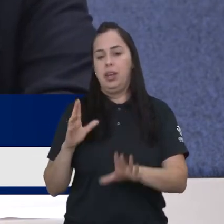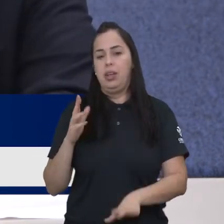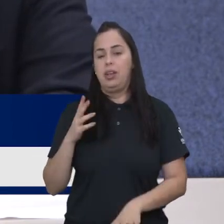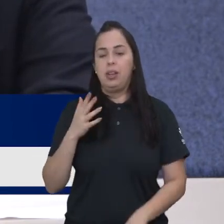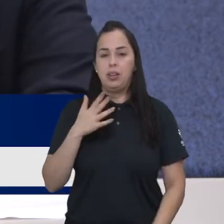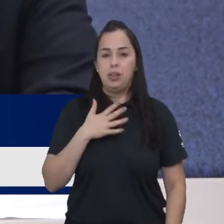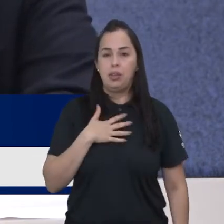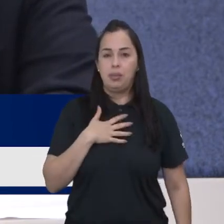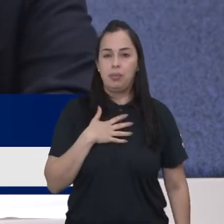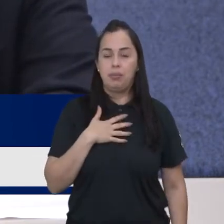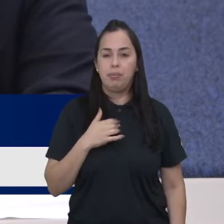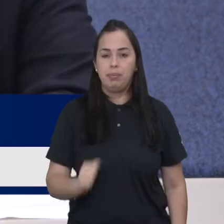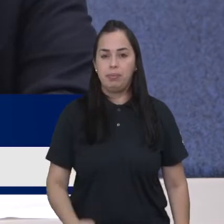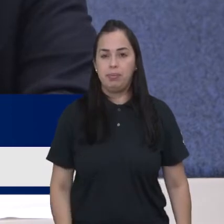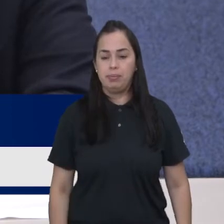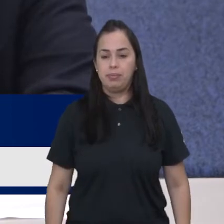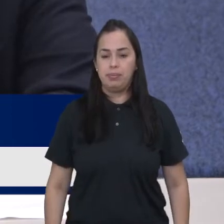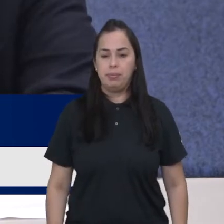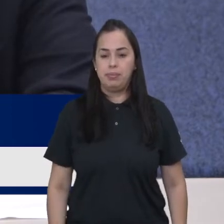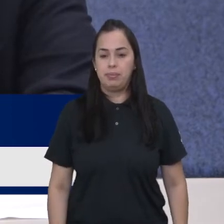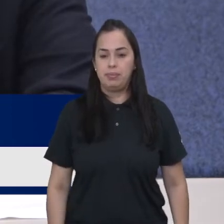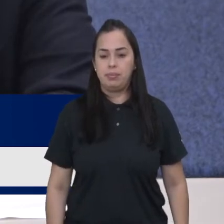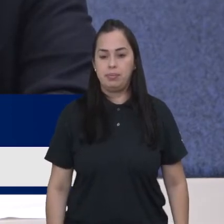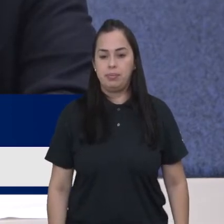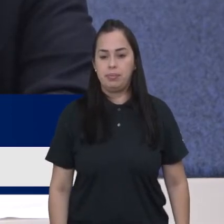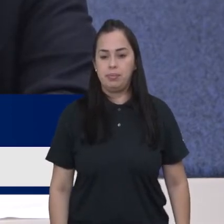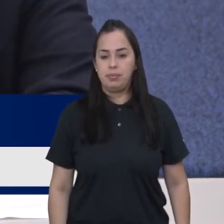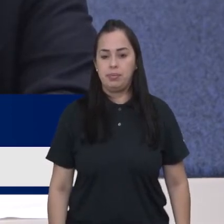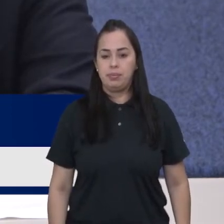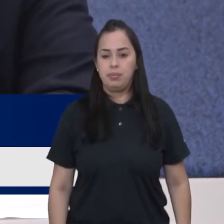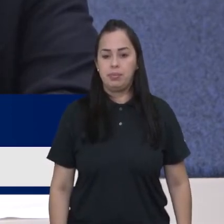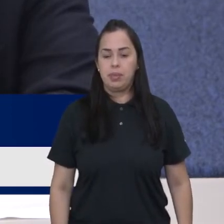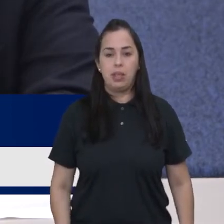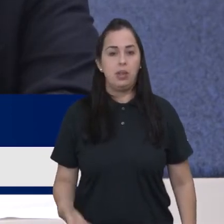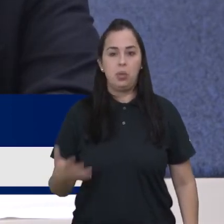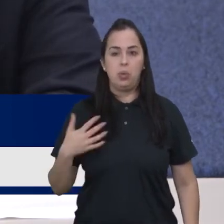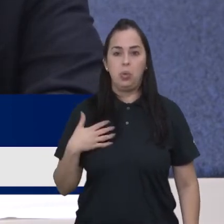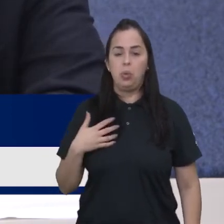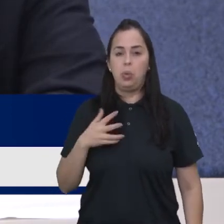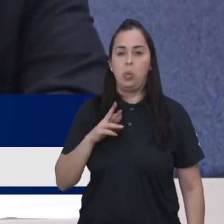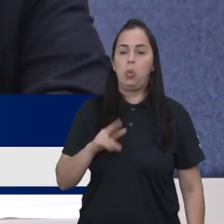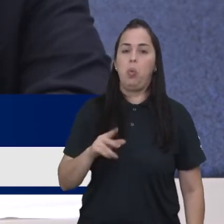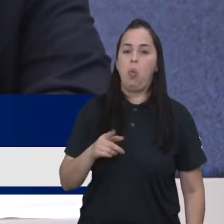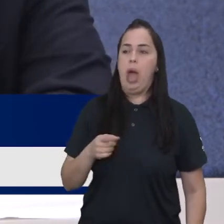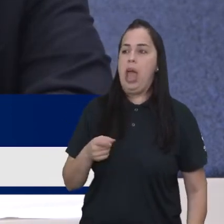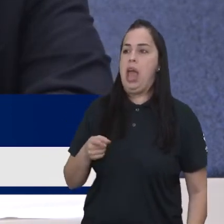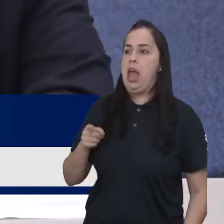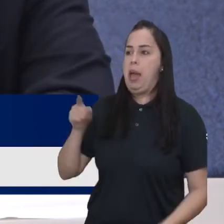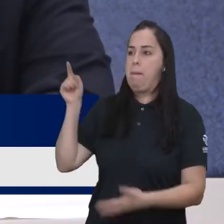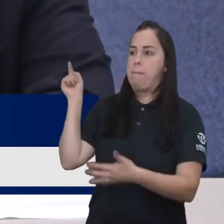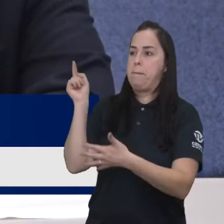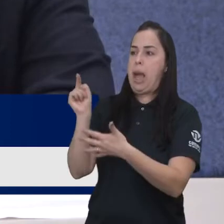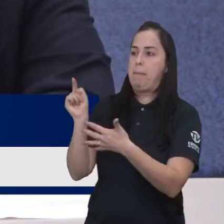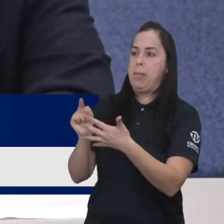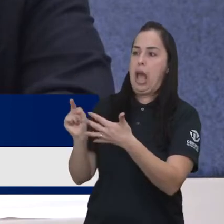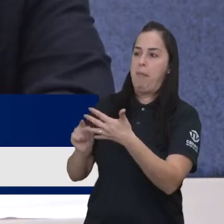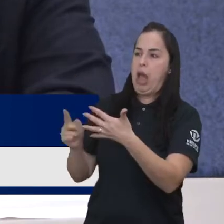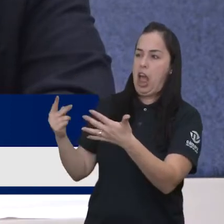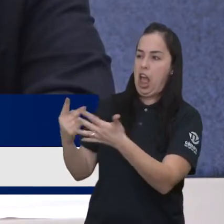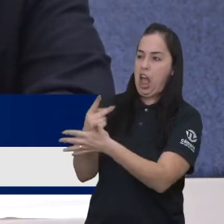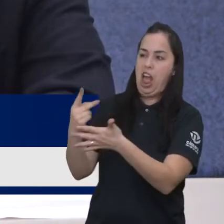nossa intenção aqui, de forma alguma, fazer oposição a governo algum, apontar